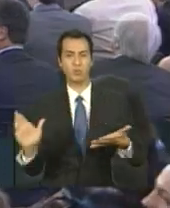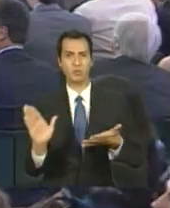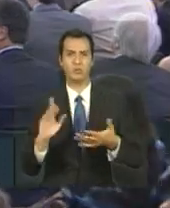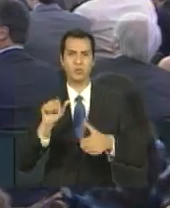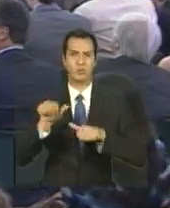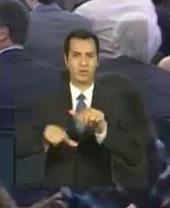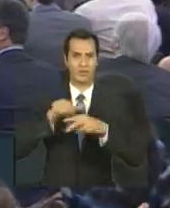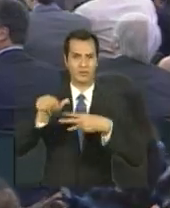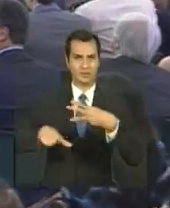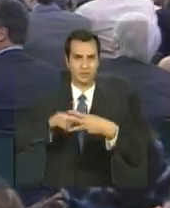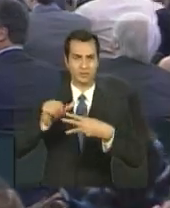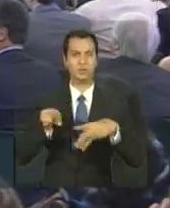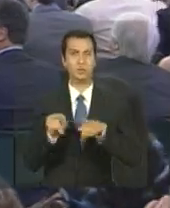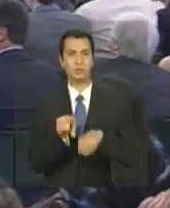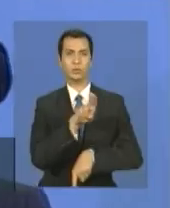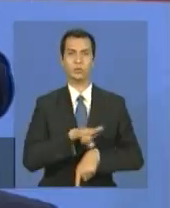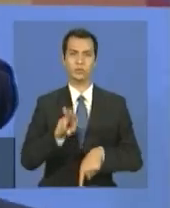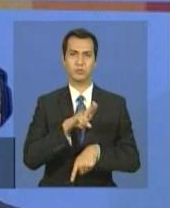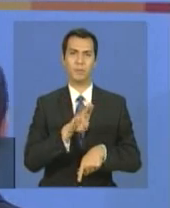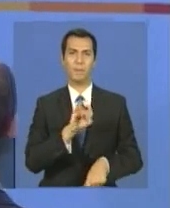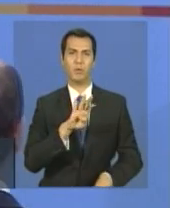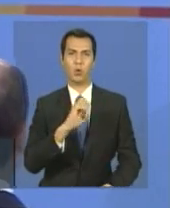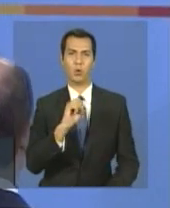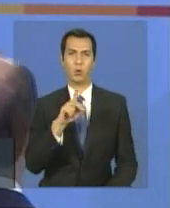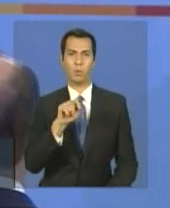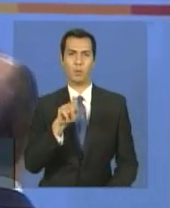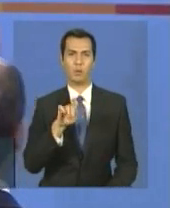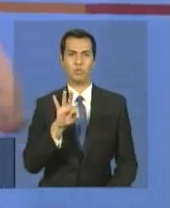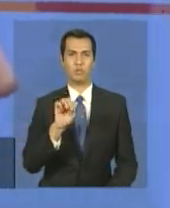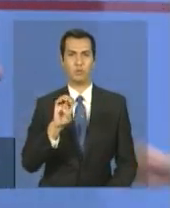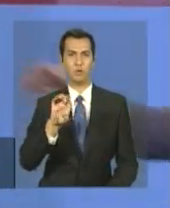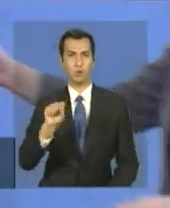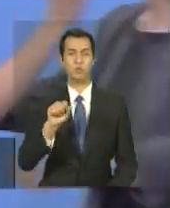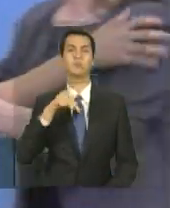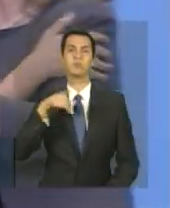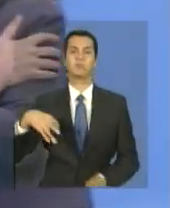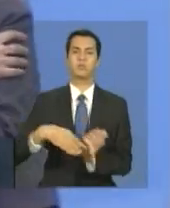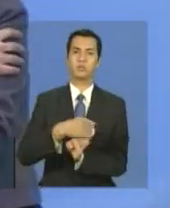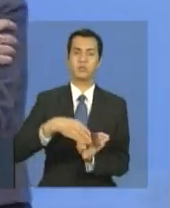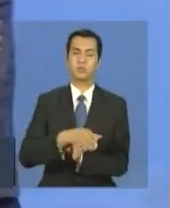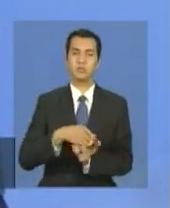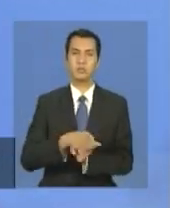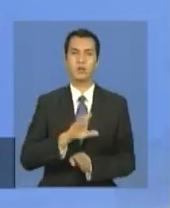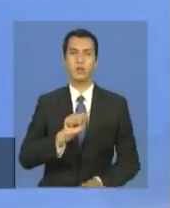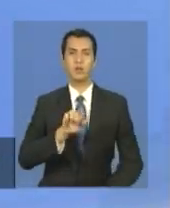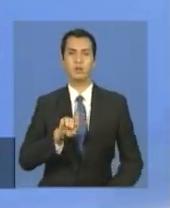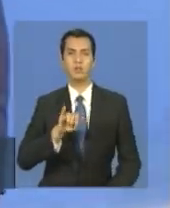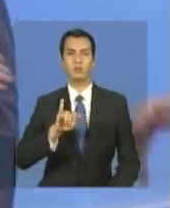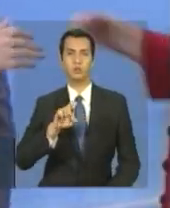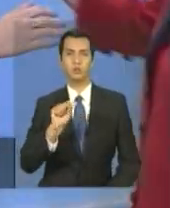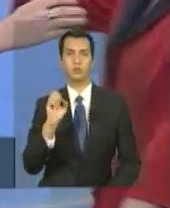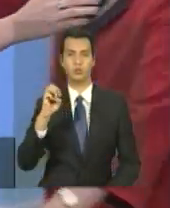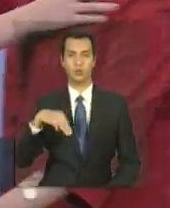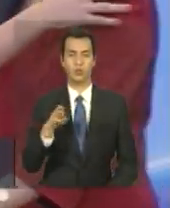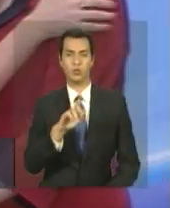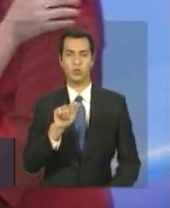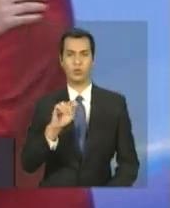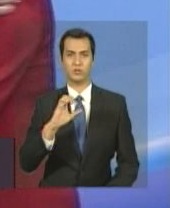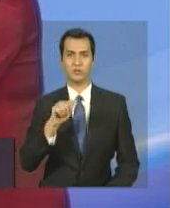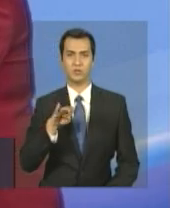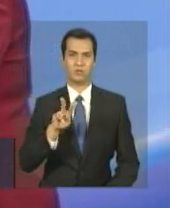Sua Utilização em Biocompósitos, realizado sob a orientação do professor Adilson Roberto